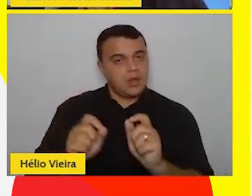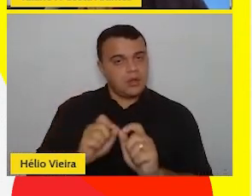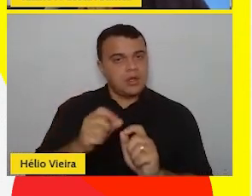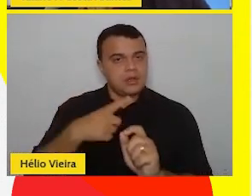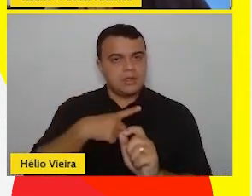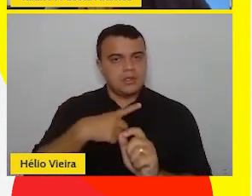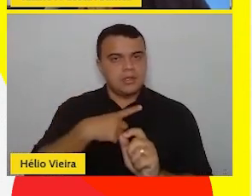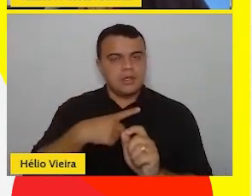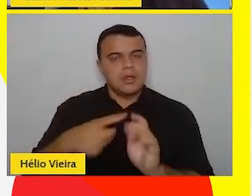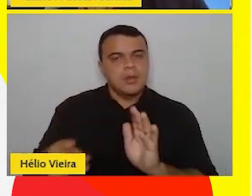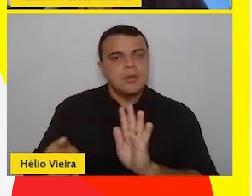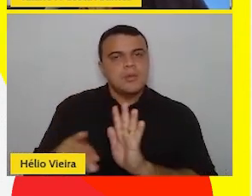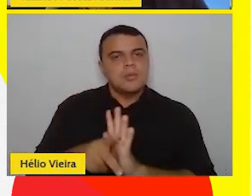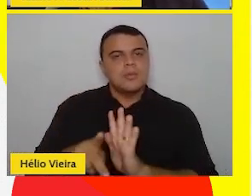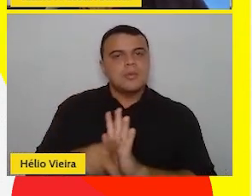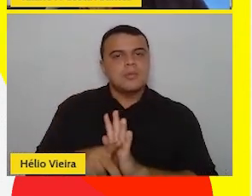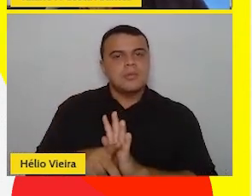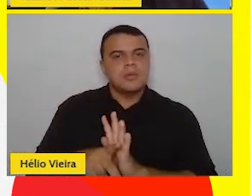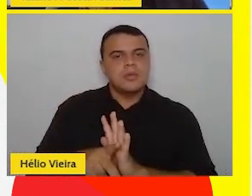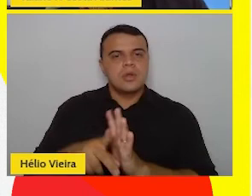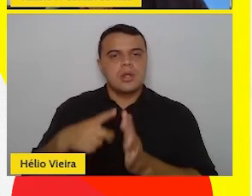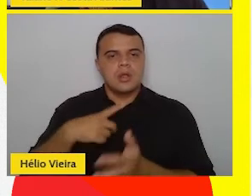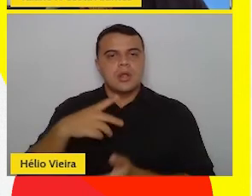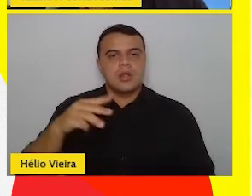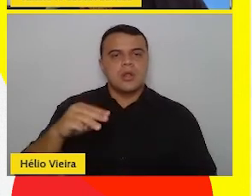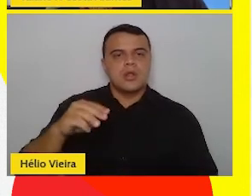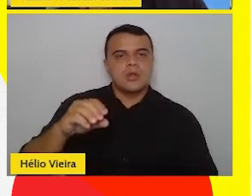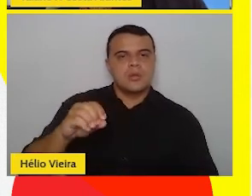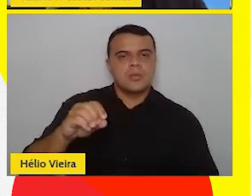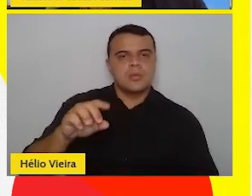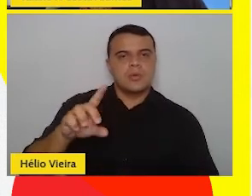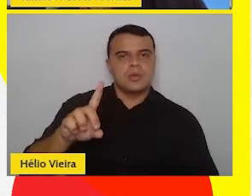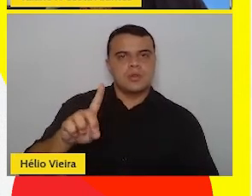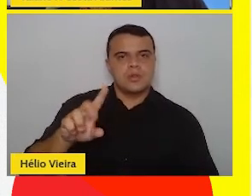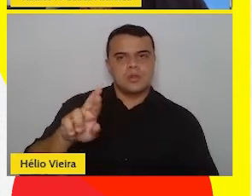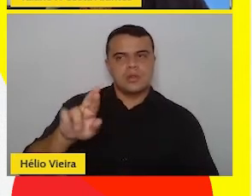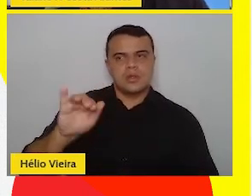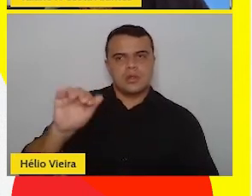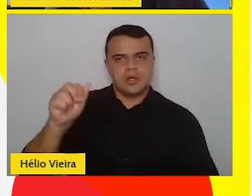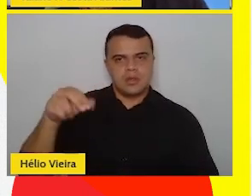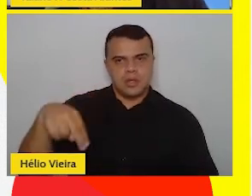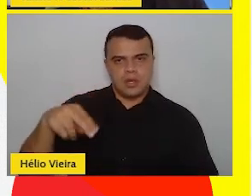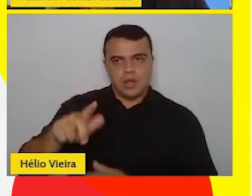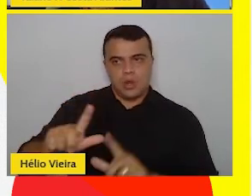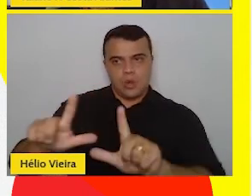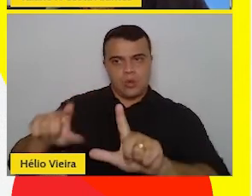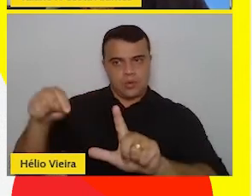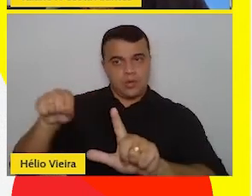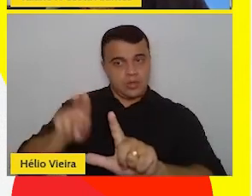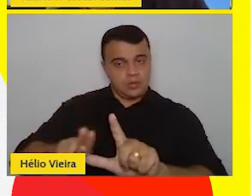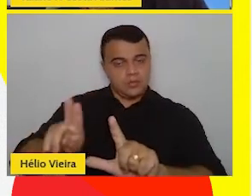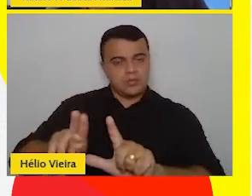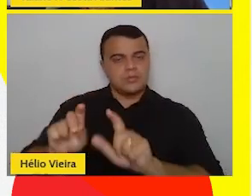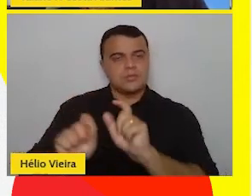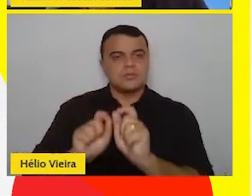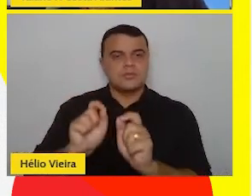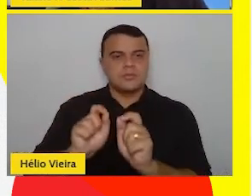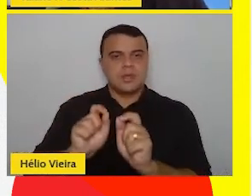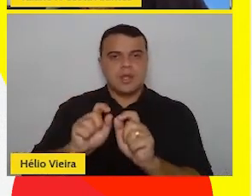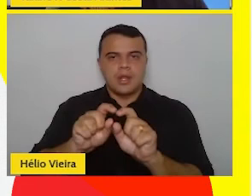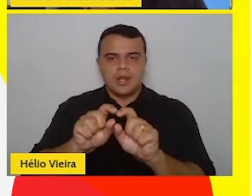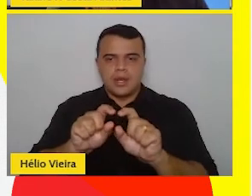uma obra do Mondrian. Neste quadro, ele utiliza